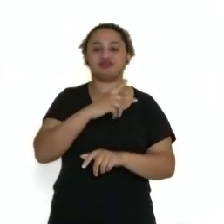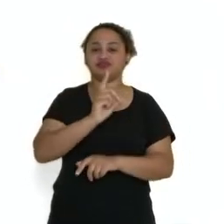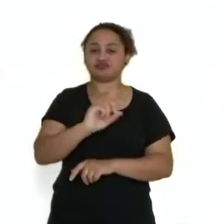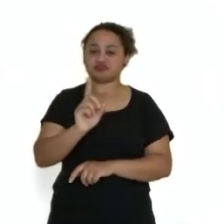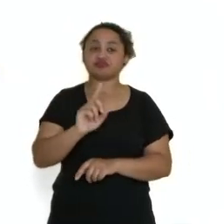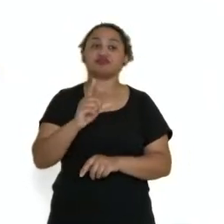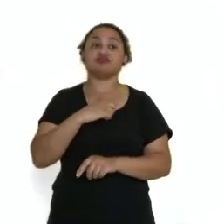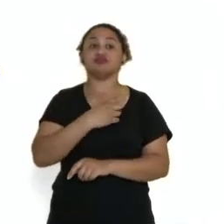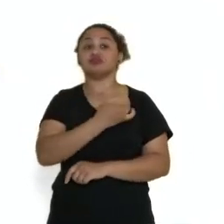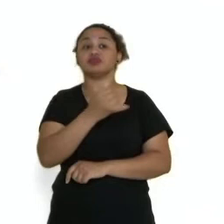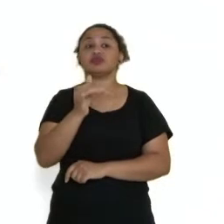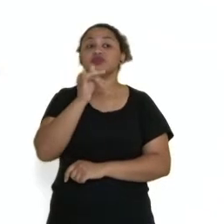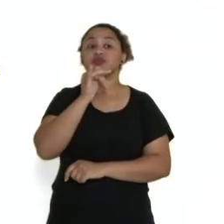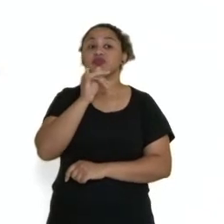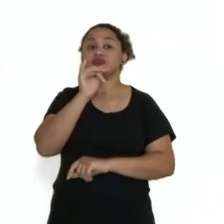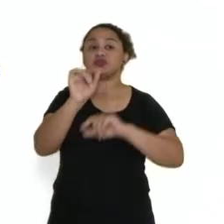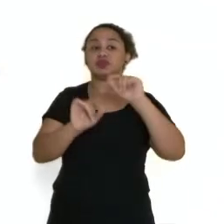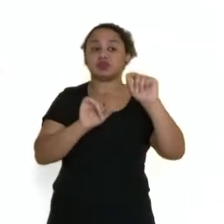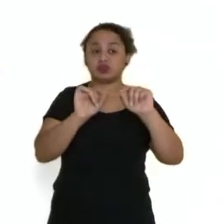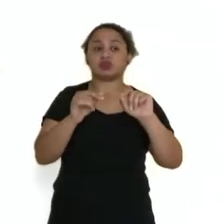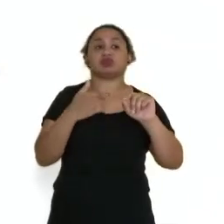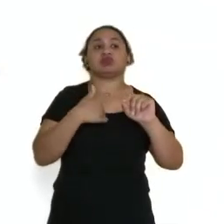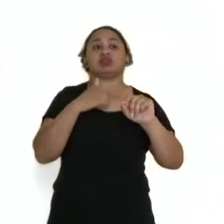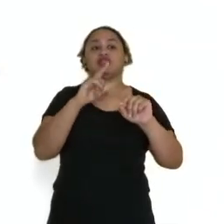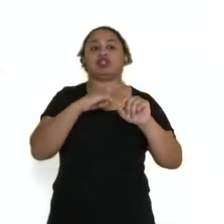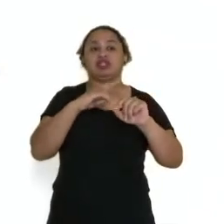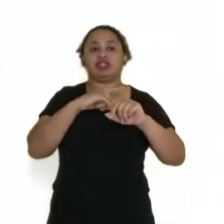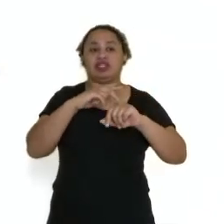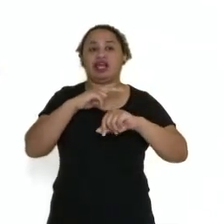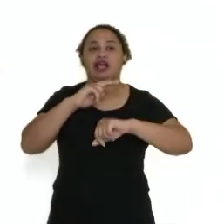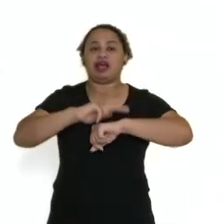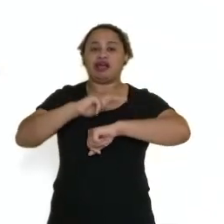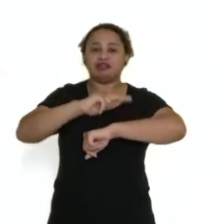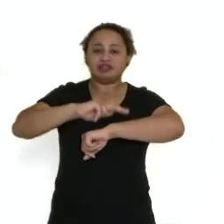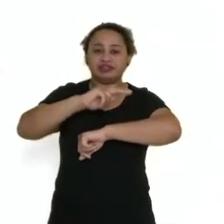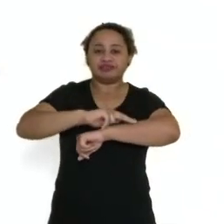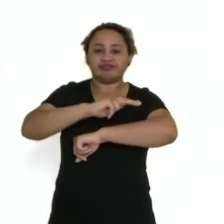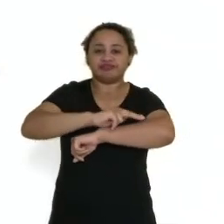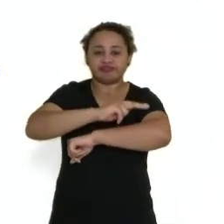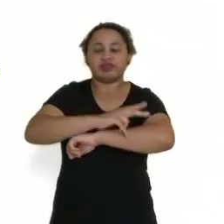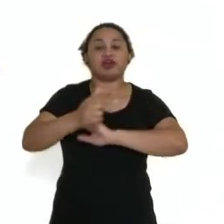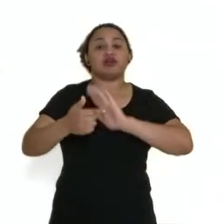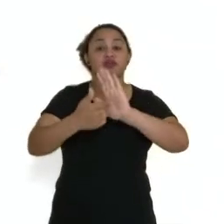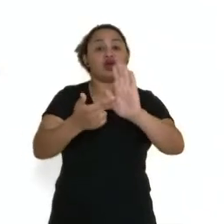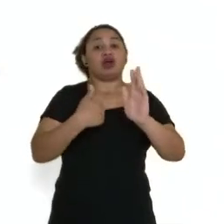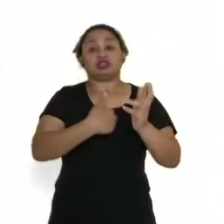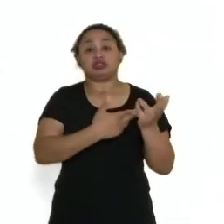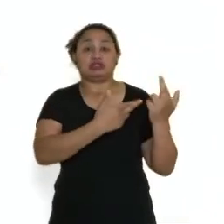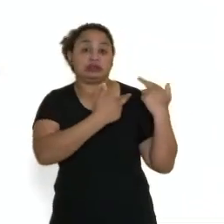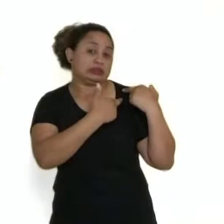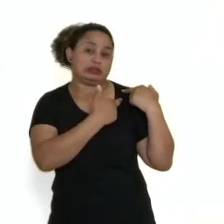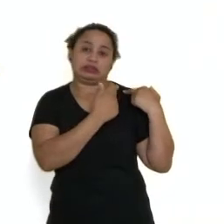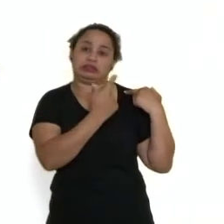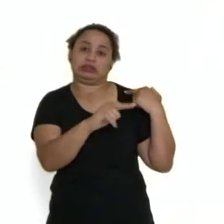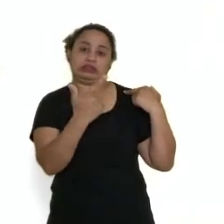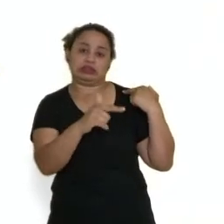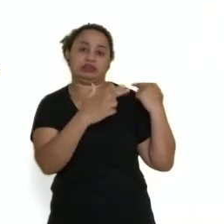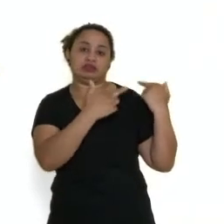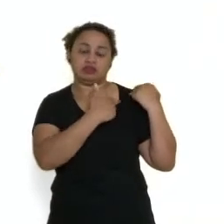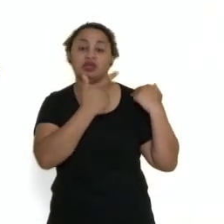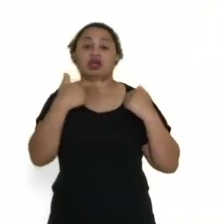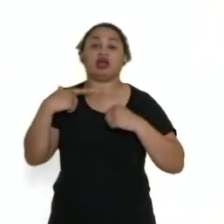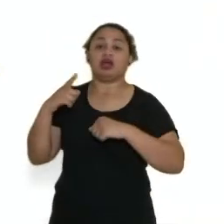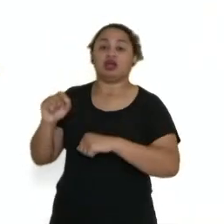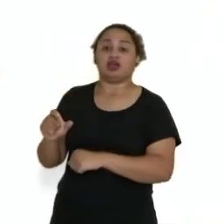Alguns exemplos são, por exemplo, a cigarra, que representa a responsabilidade, e a formiga. Na fábula,